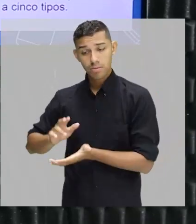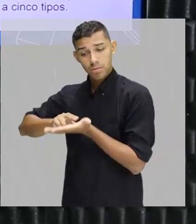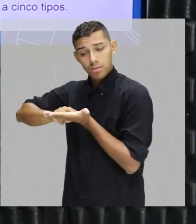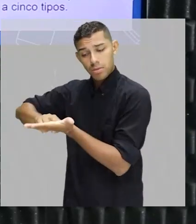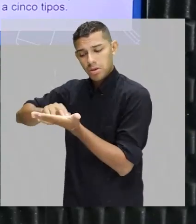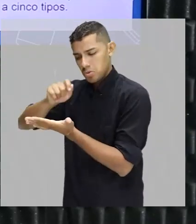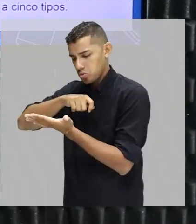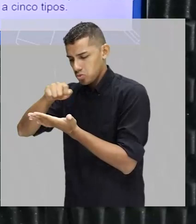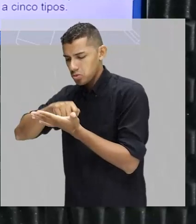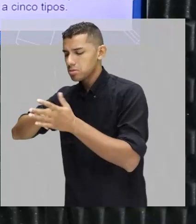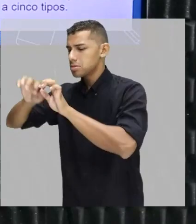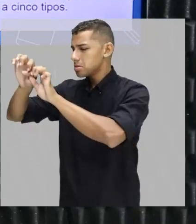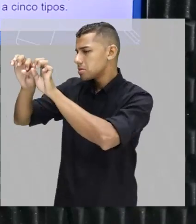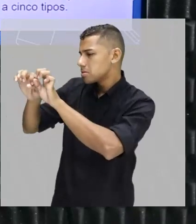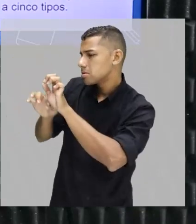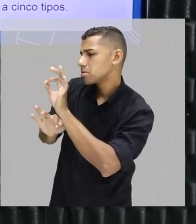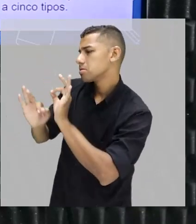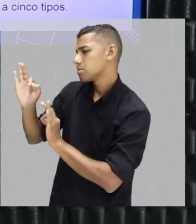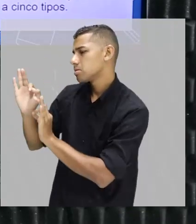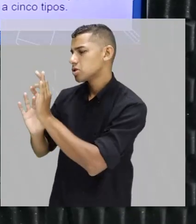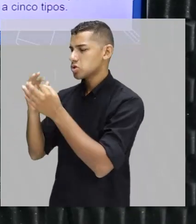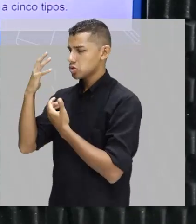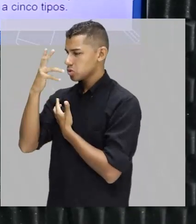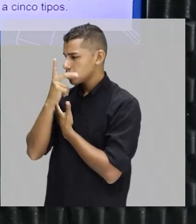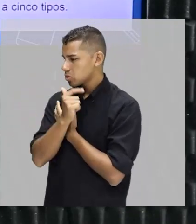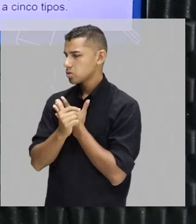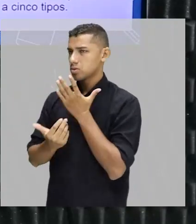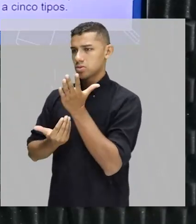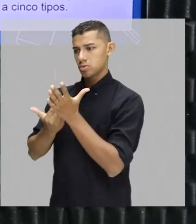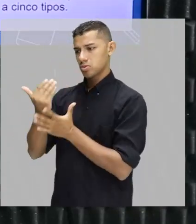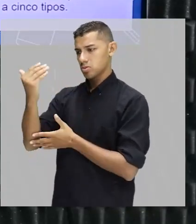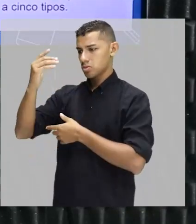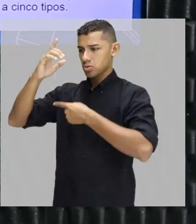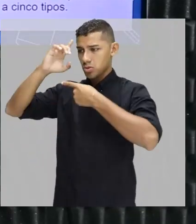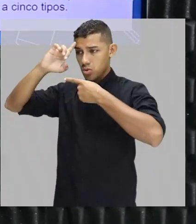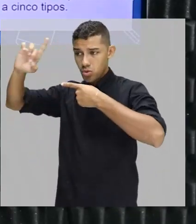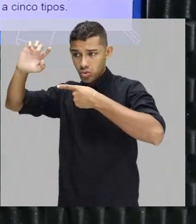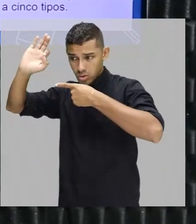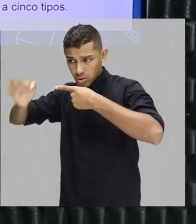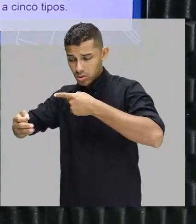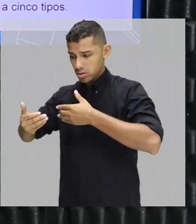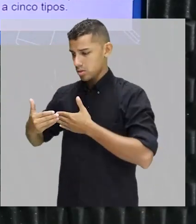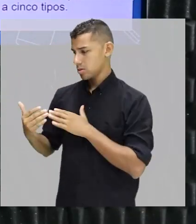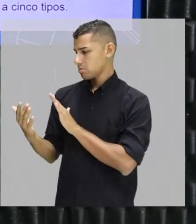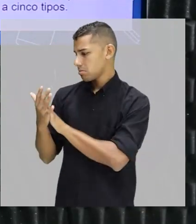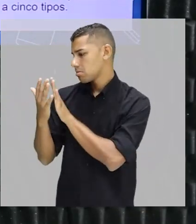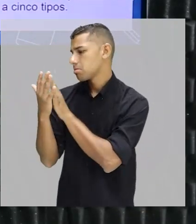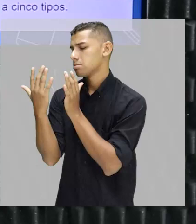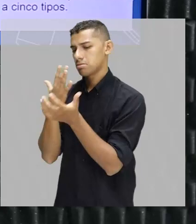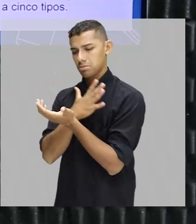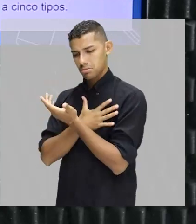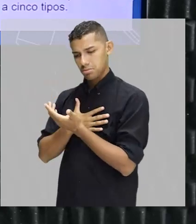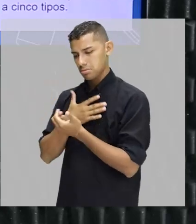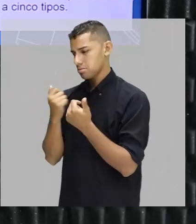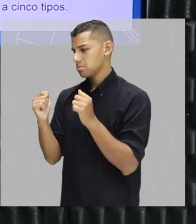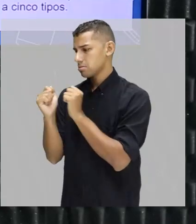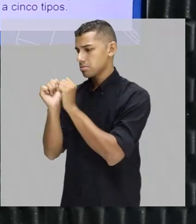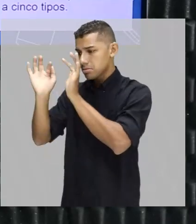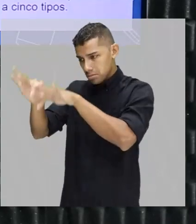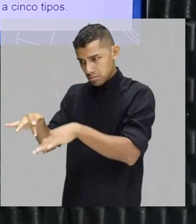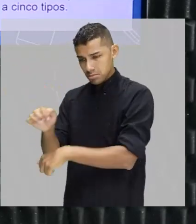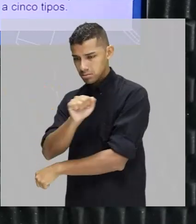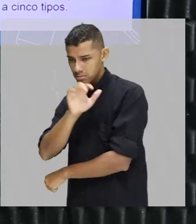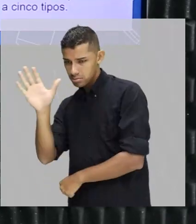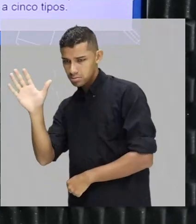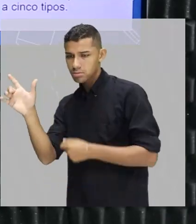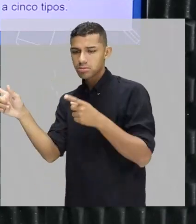a carta ela já tem uma estrutura, né? Tem que iniciar com a data, tem que vir a saudação, tem que vir a saudação final. Então,